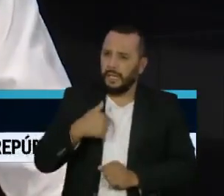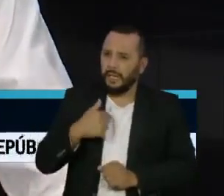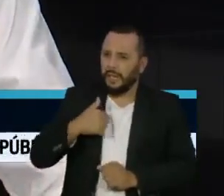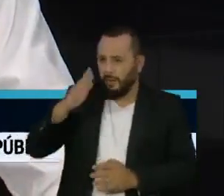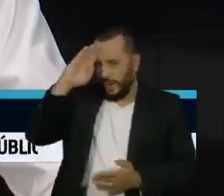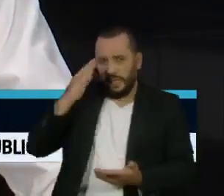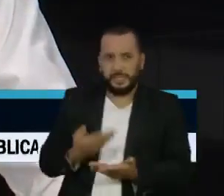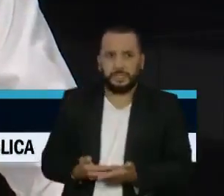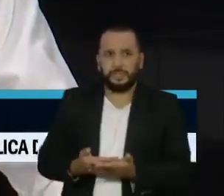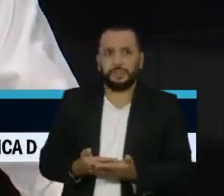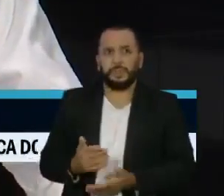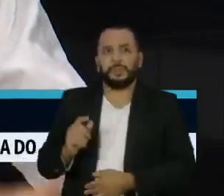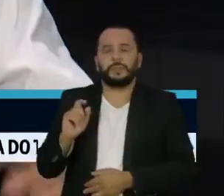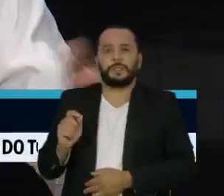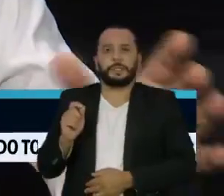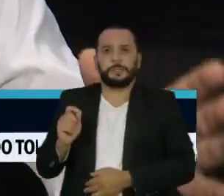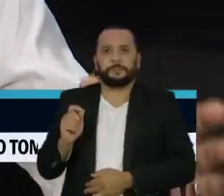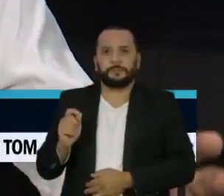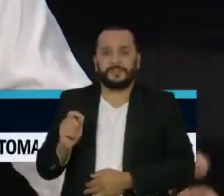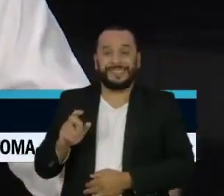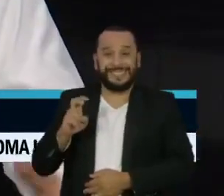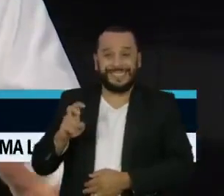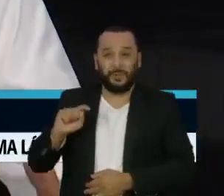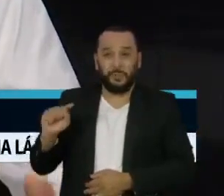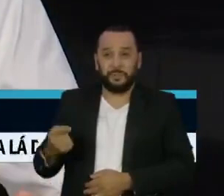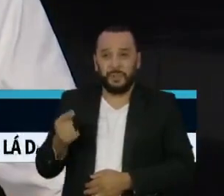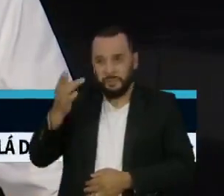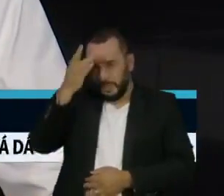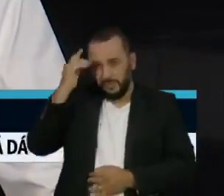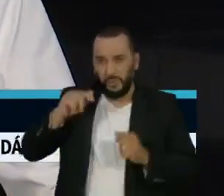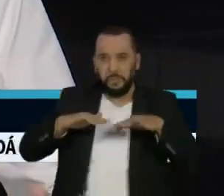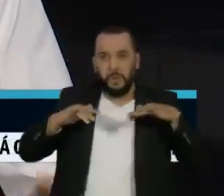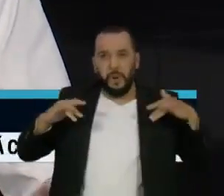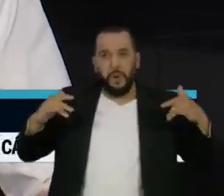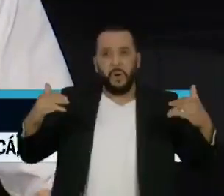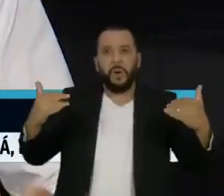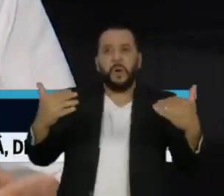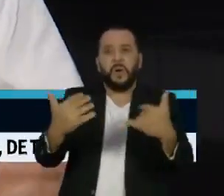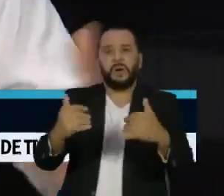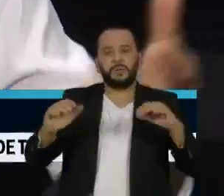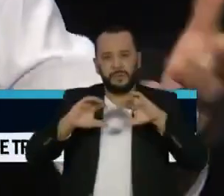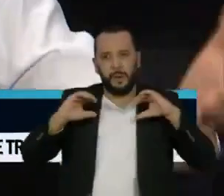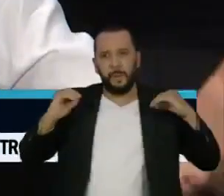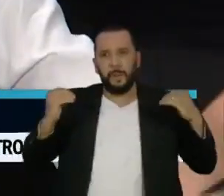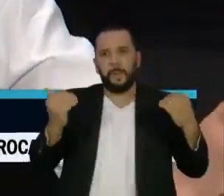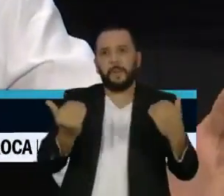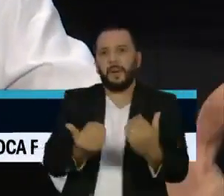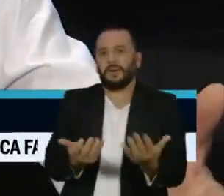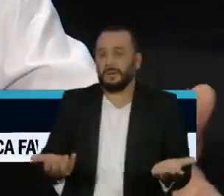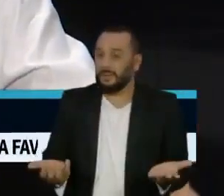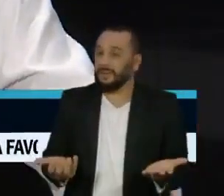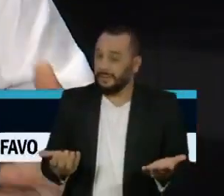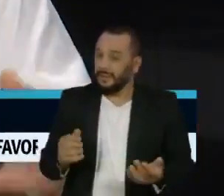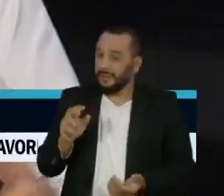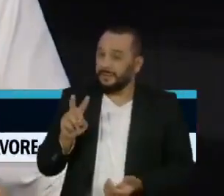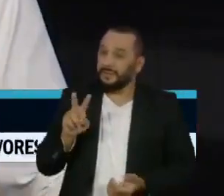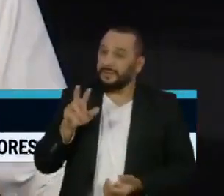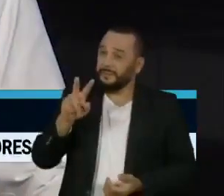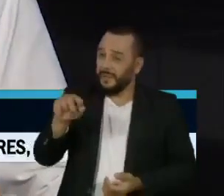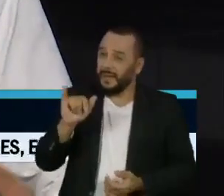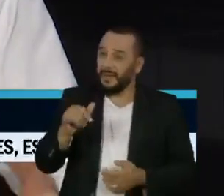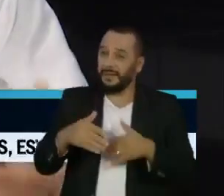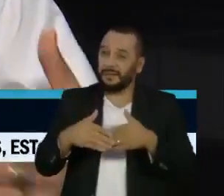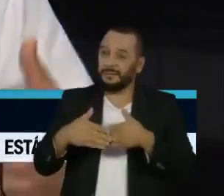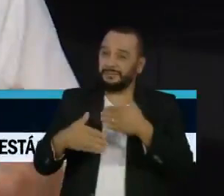essa questão de a gente ter 5 mil pessoas ou mais no Maracanã amanhã não sirva daqui a alguns dias como